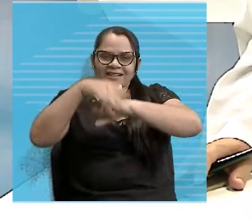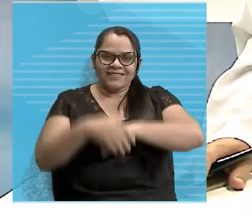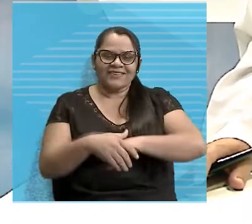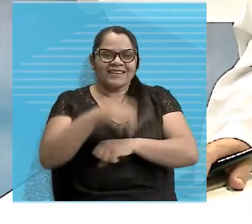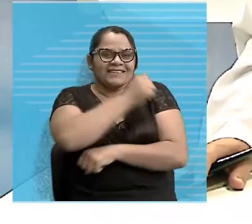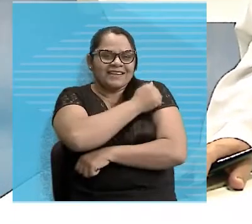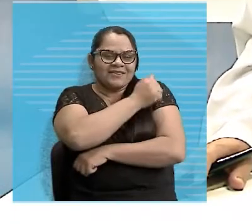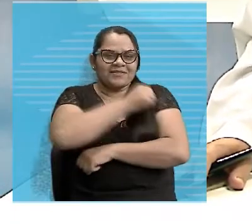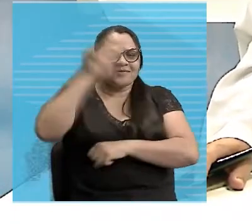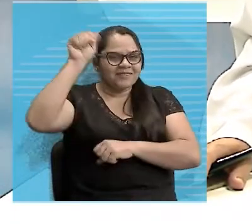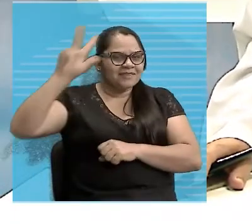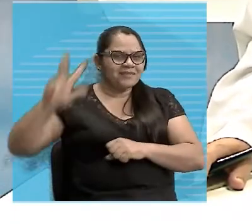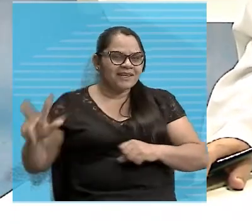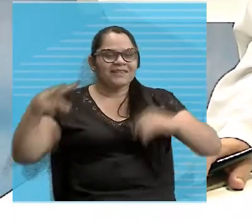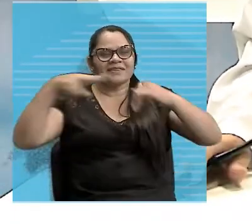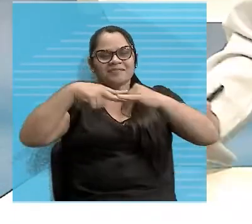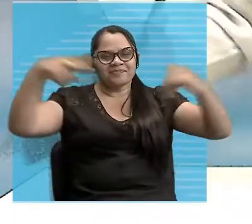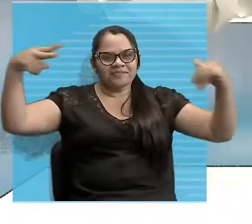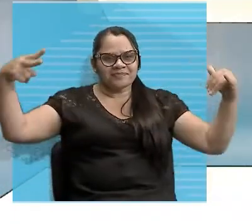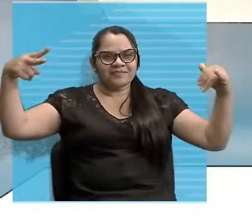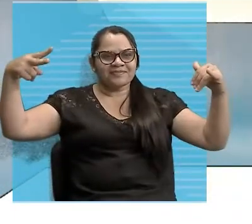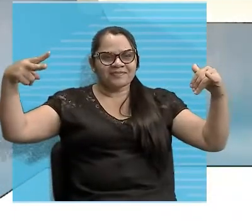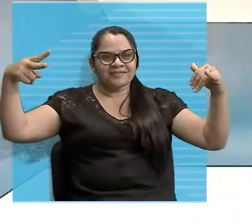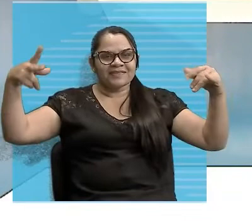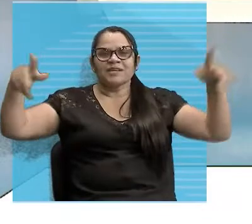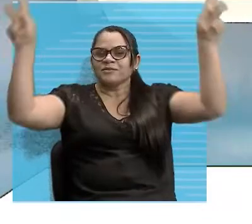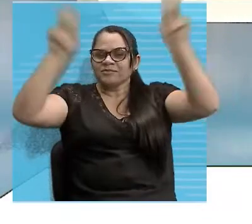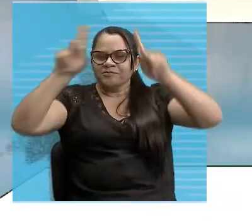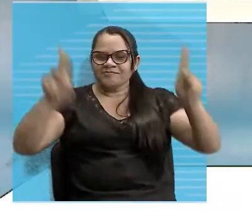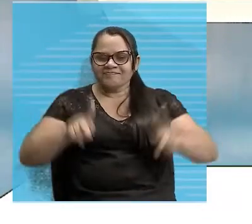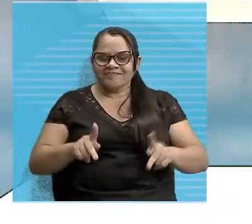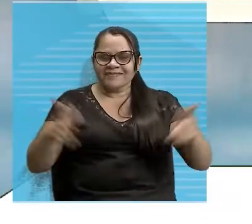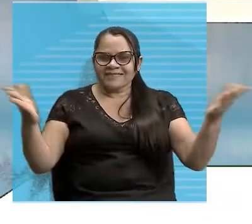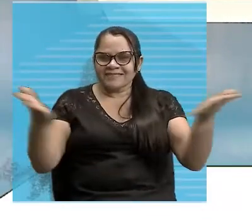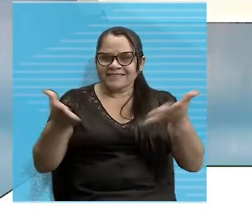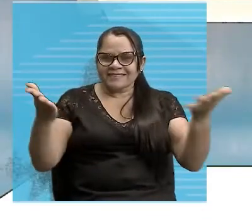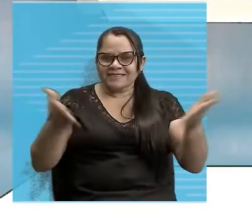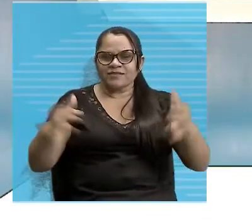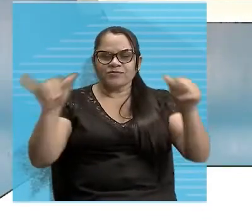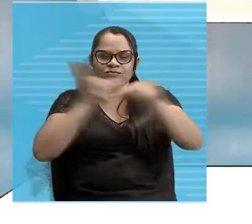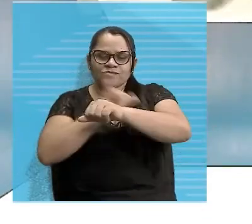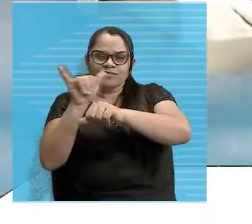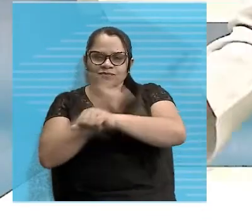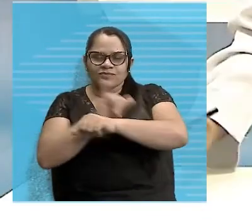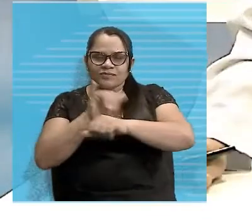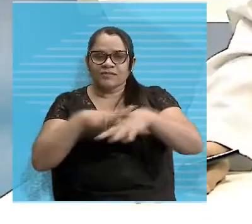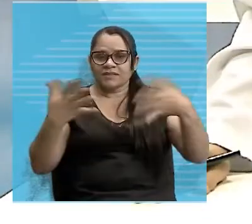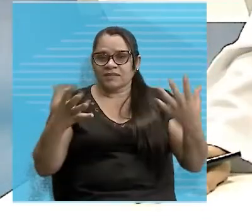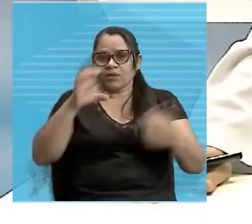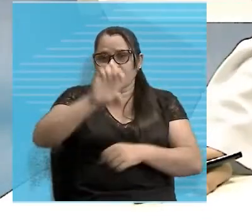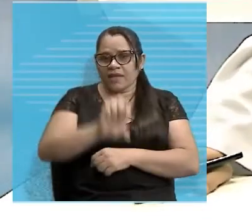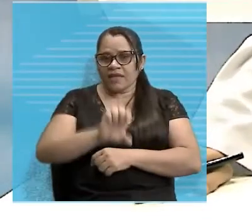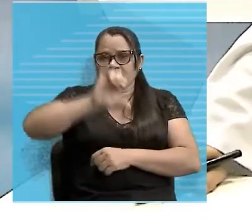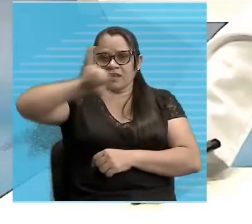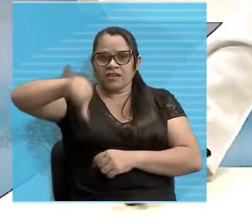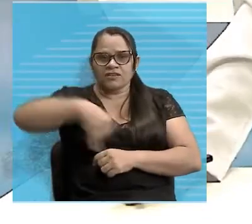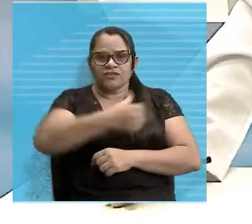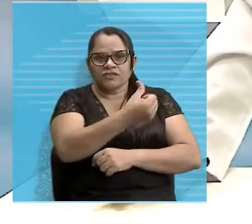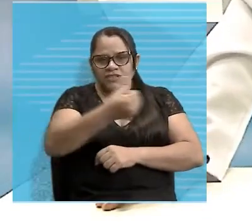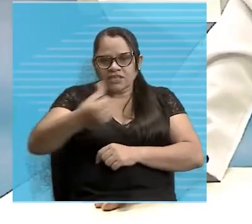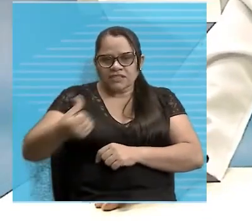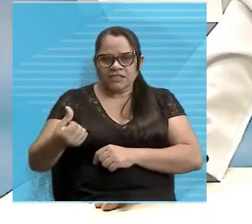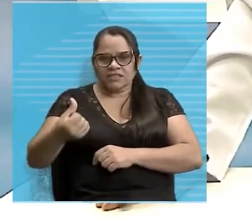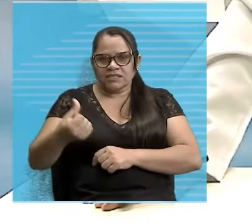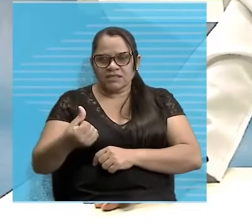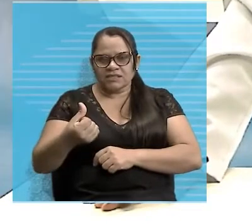Oeste, galera esperta, canal Educação. Tudo em paz por aqui, meu povo, tudo tranquilo? Eja, sexta etapa